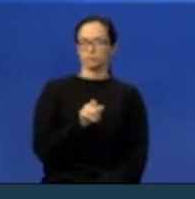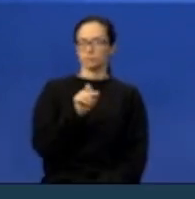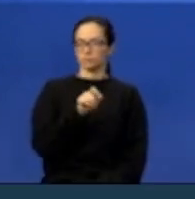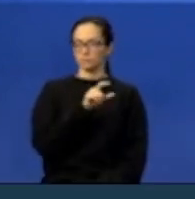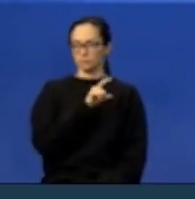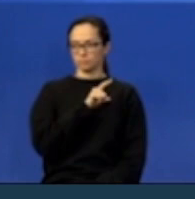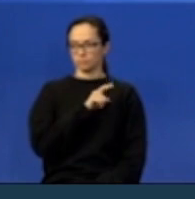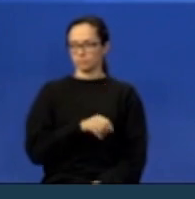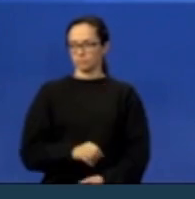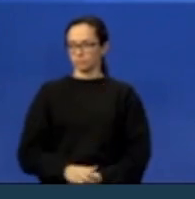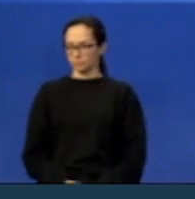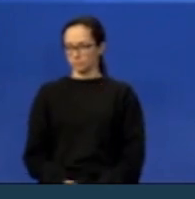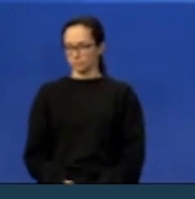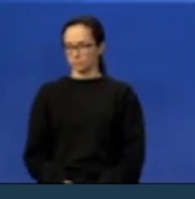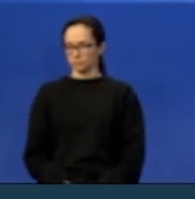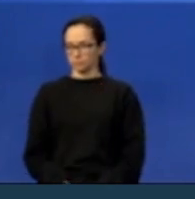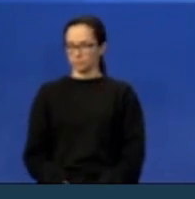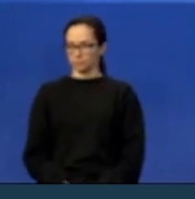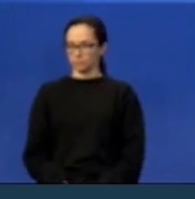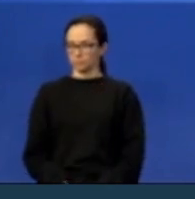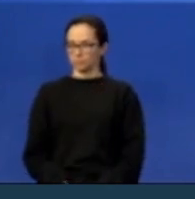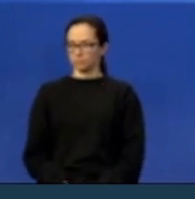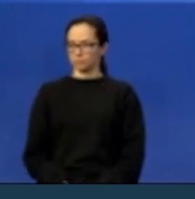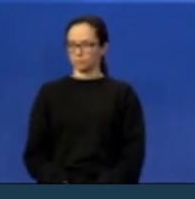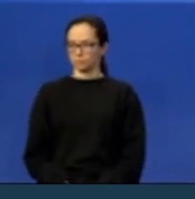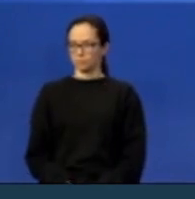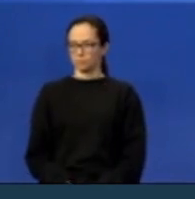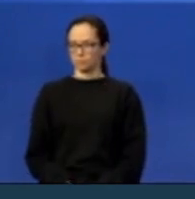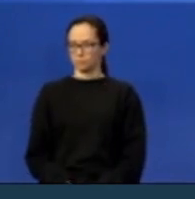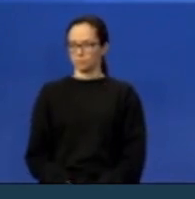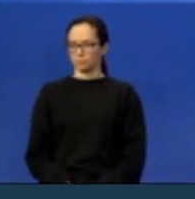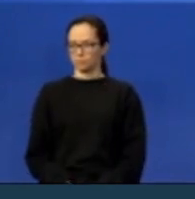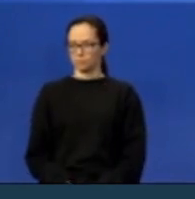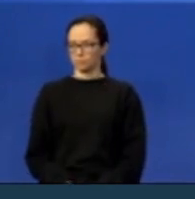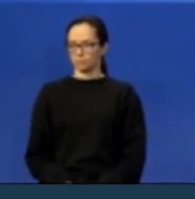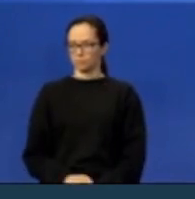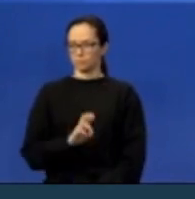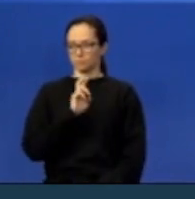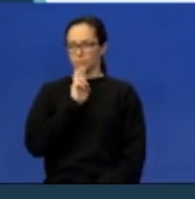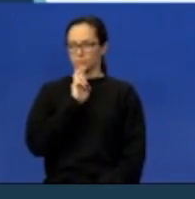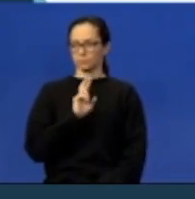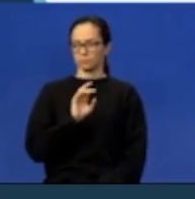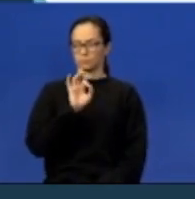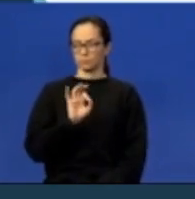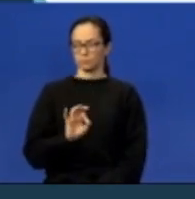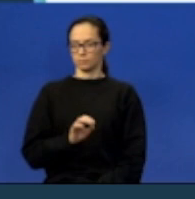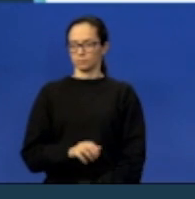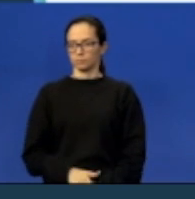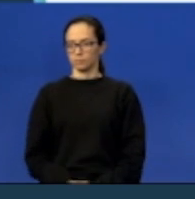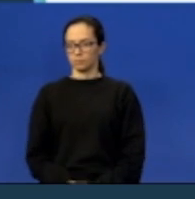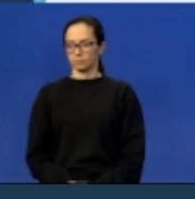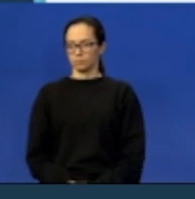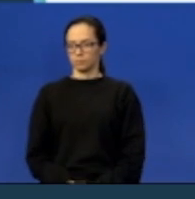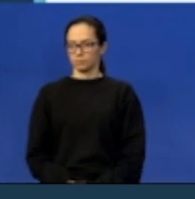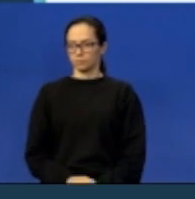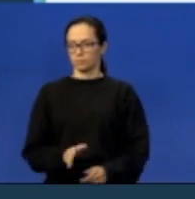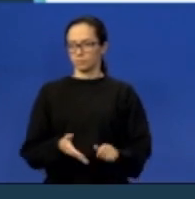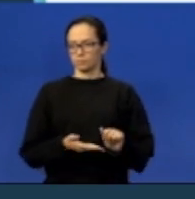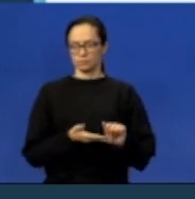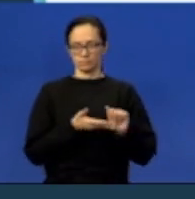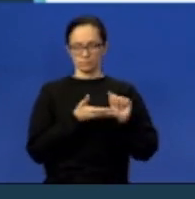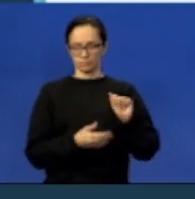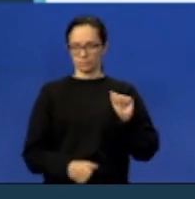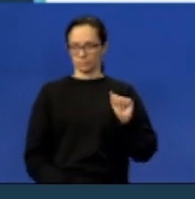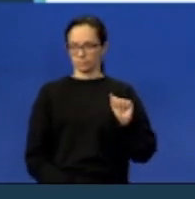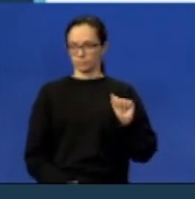interatividade. Eu vou passar para vocês a resposta correta das alternativas que vocês analisaram. Então, a